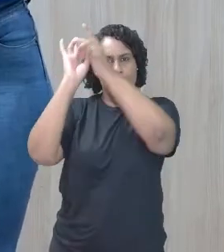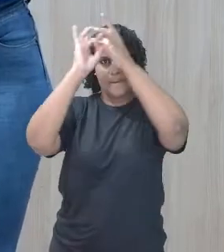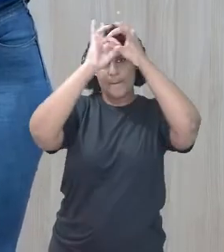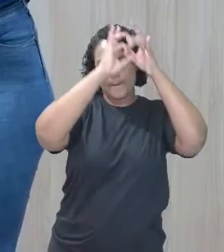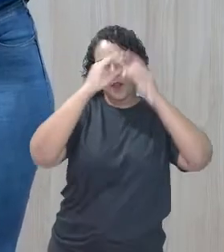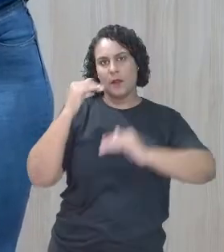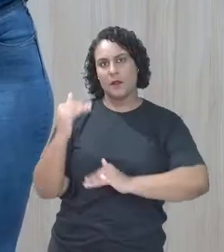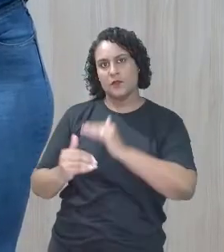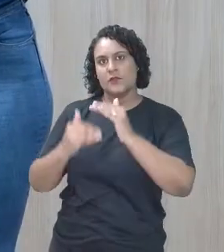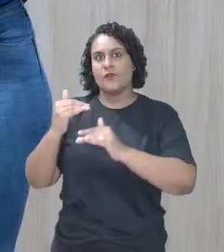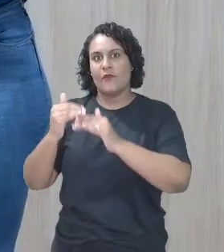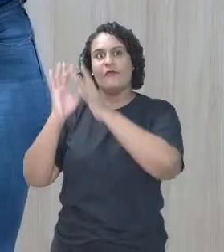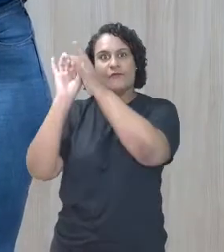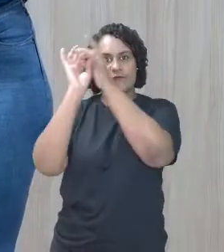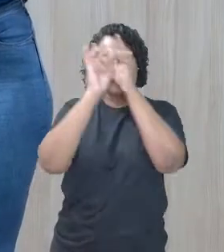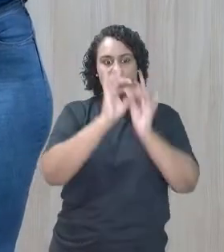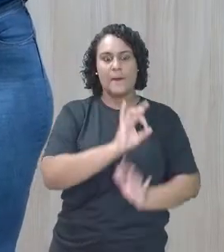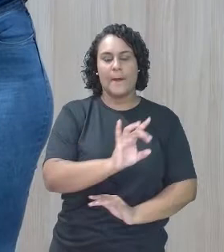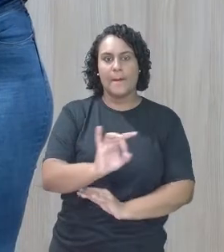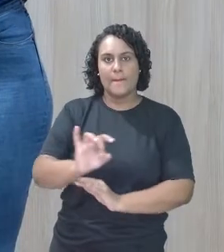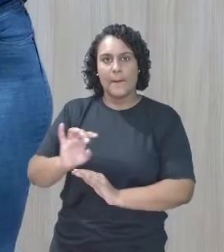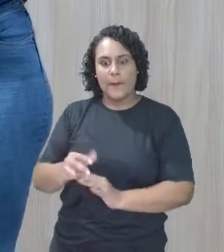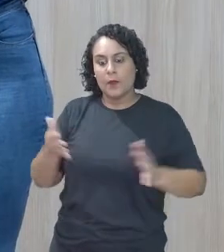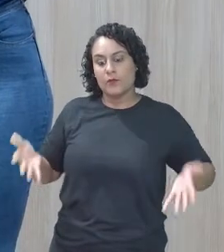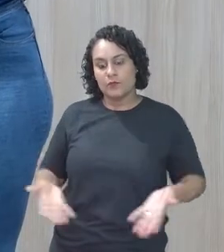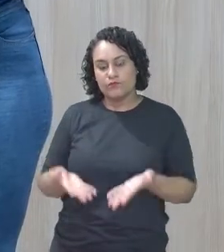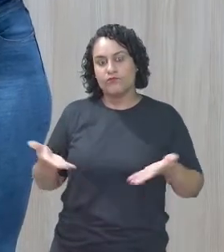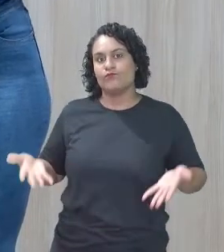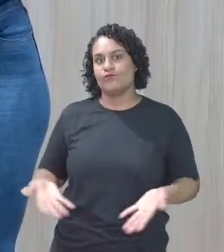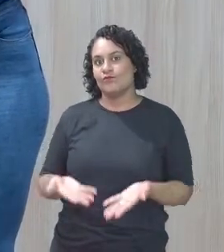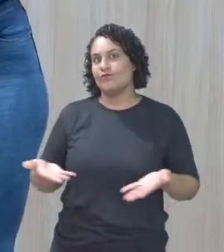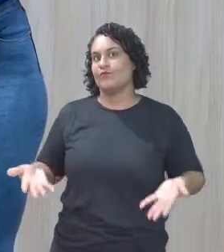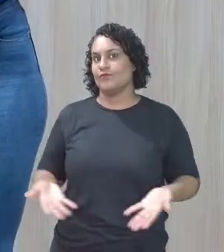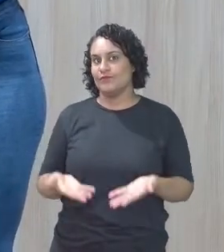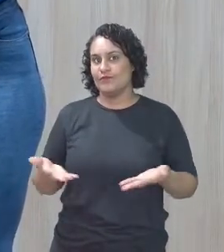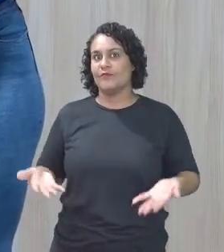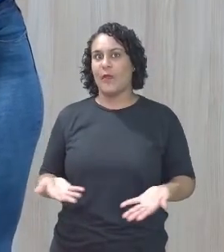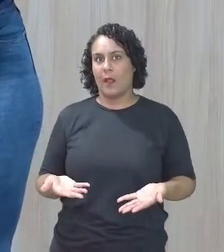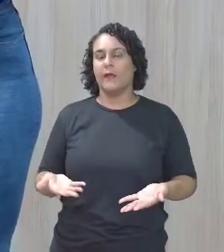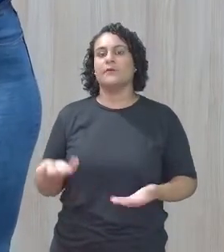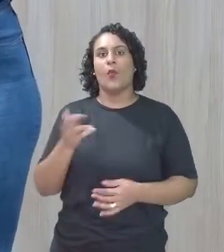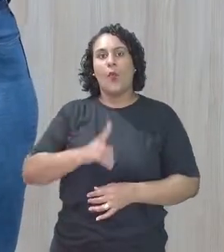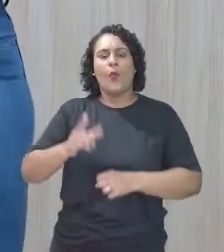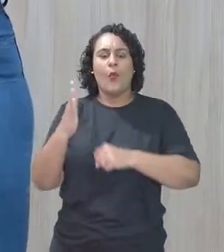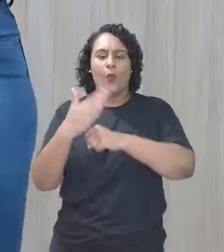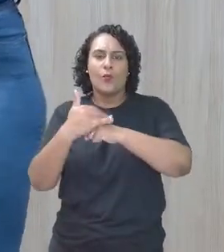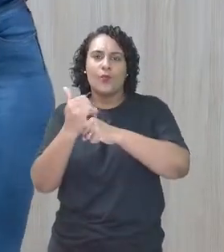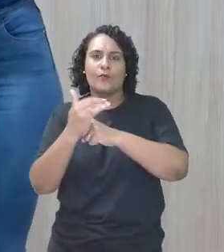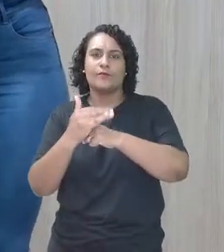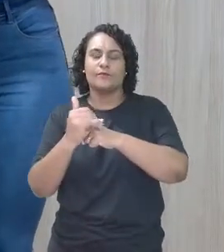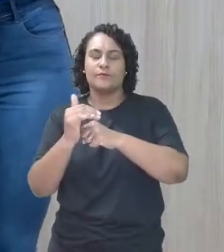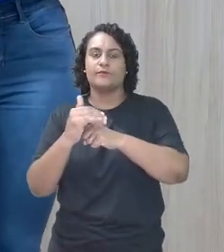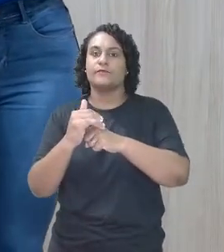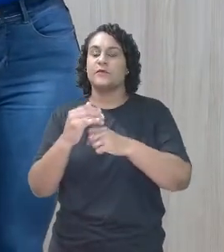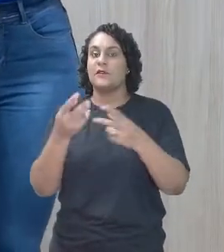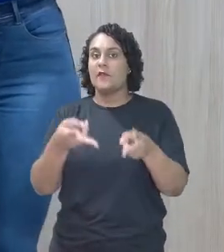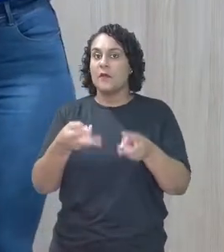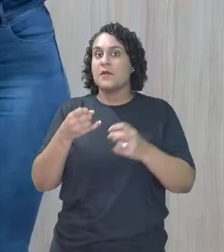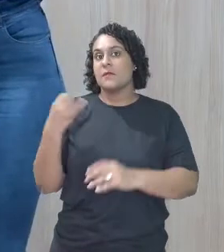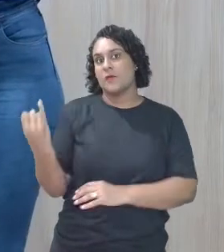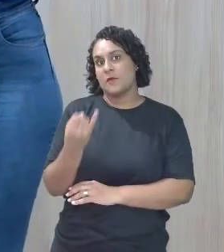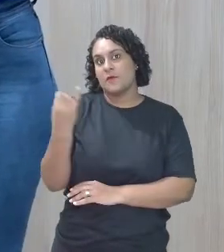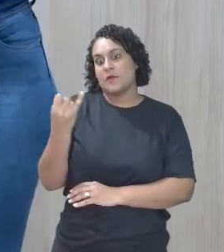cognição, o desenvolvimento cognitivo a partir dos estímulos que se configuram a partir da afetividade. Então, a gente vai ver o quanto é importante